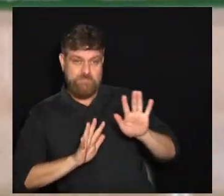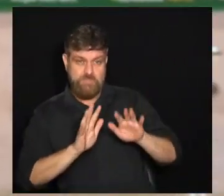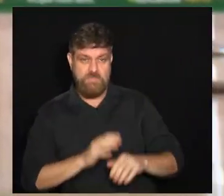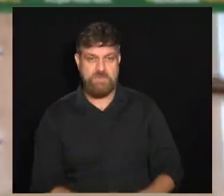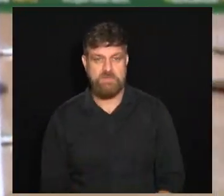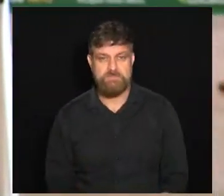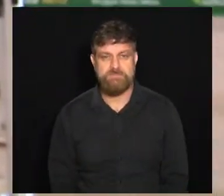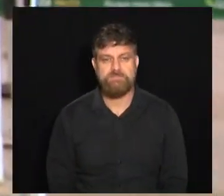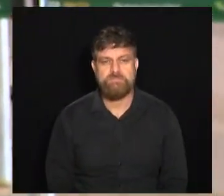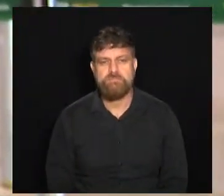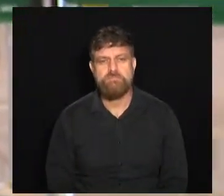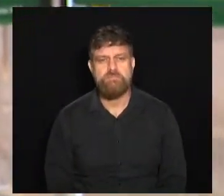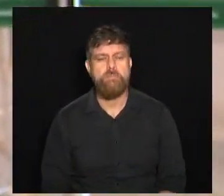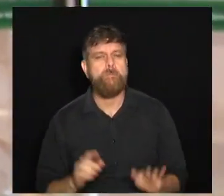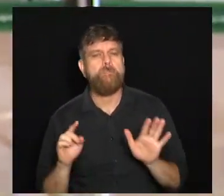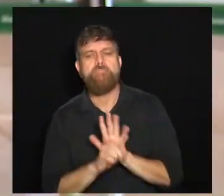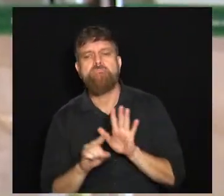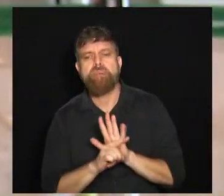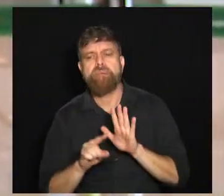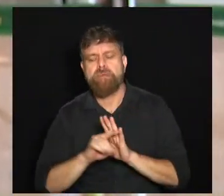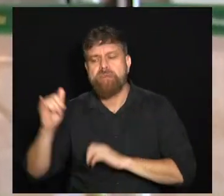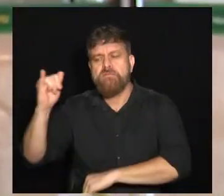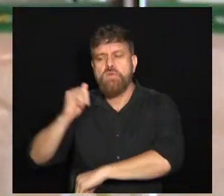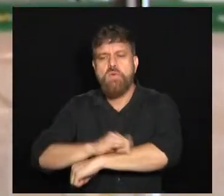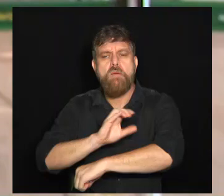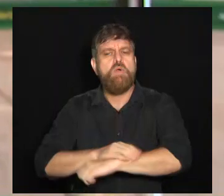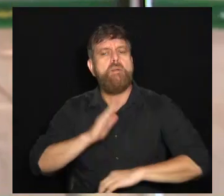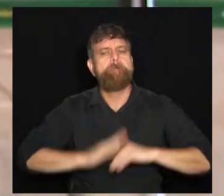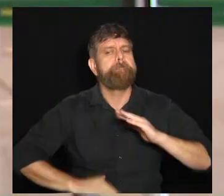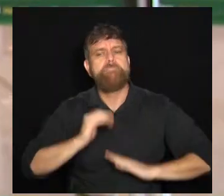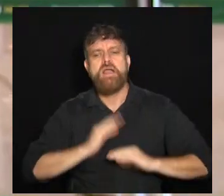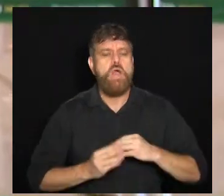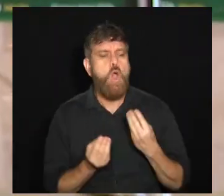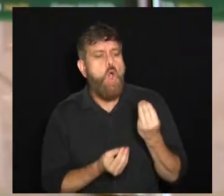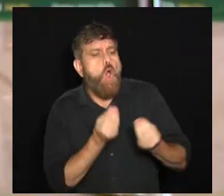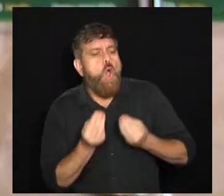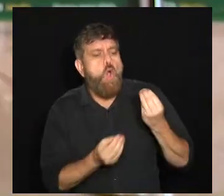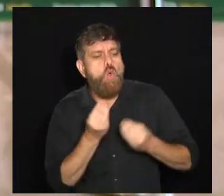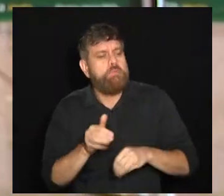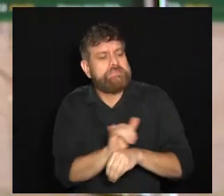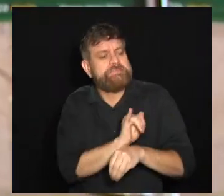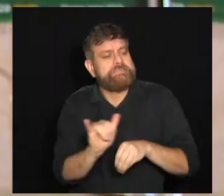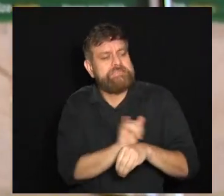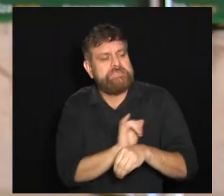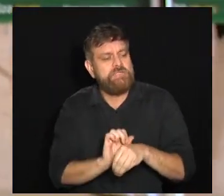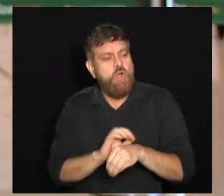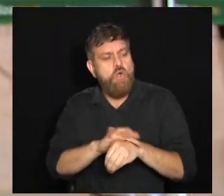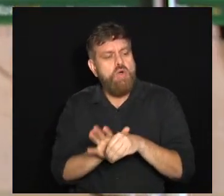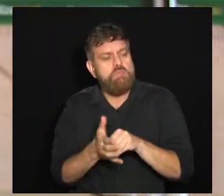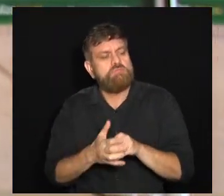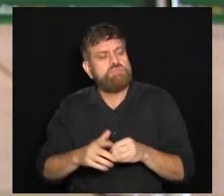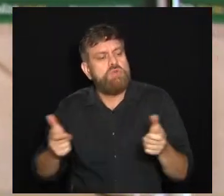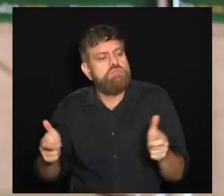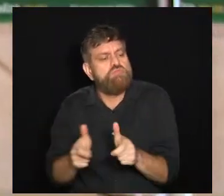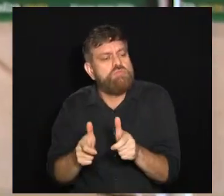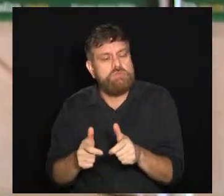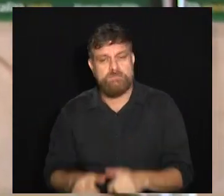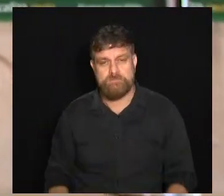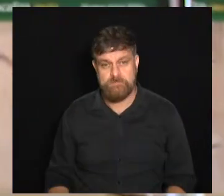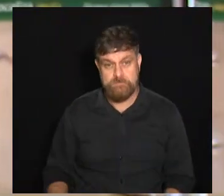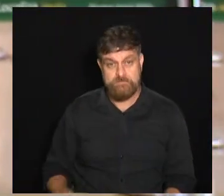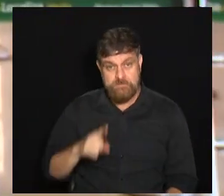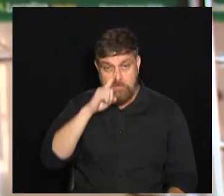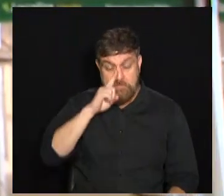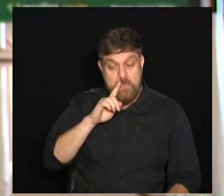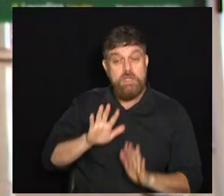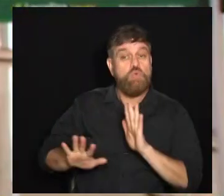né, Maurício? O que o aeroporto tem feito para reduzir os riscos aqui com relação ao coronavírus? Boa tarde. Sim. Boa tarde